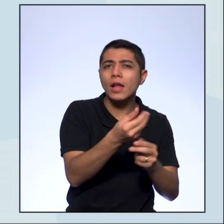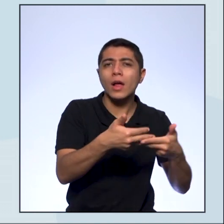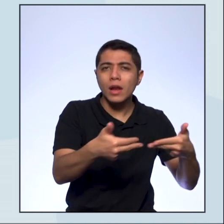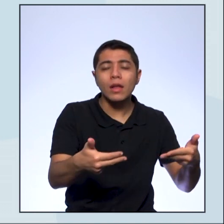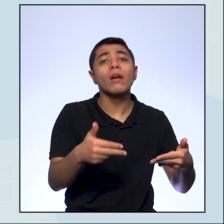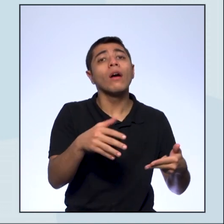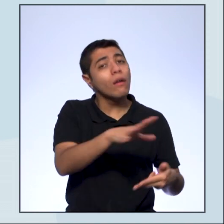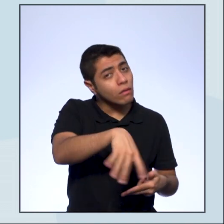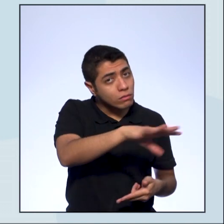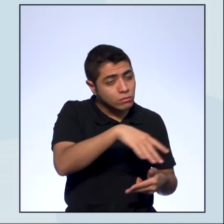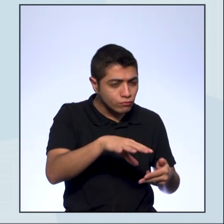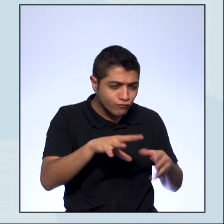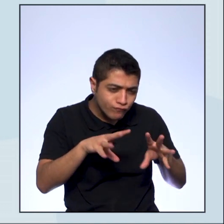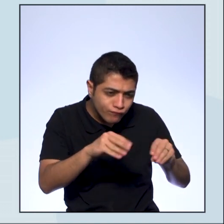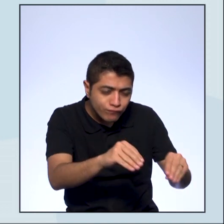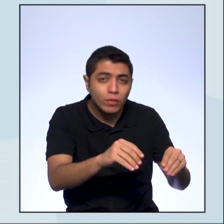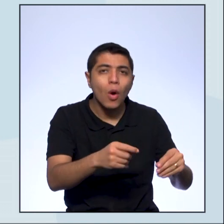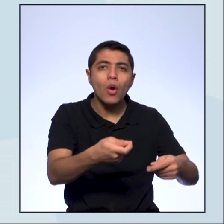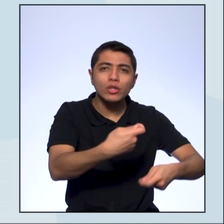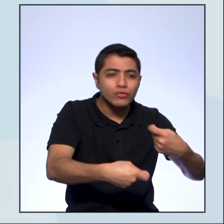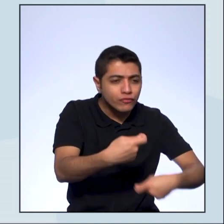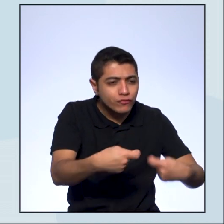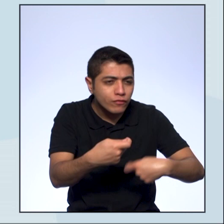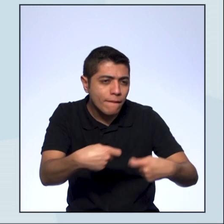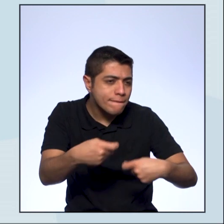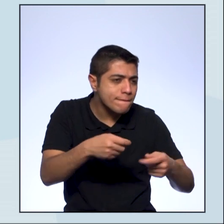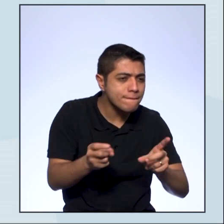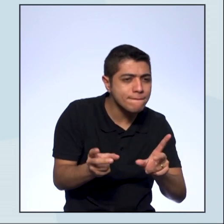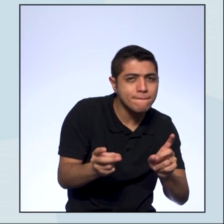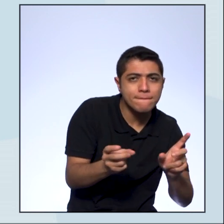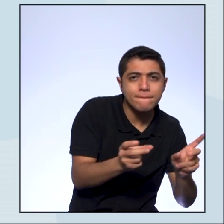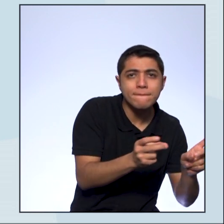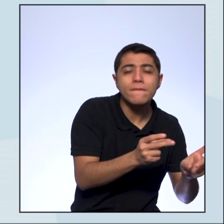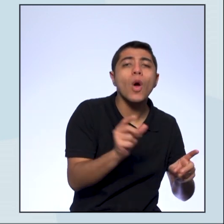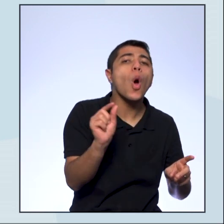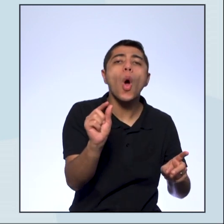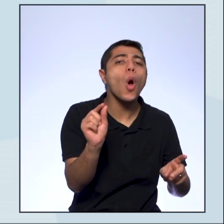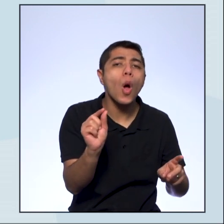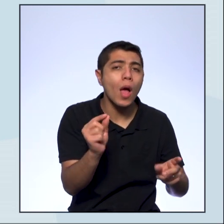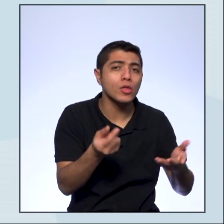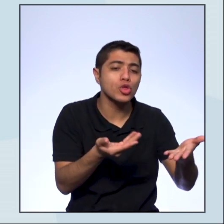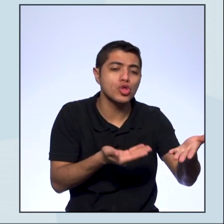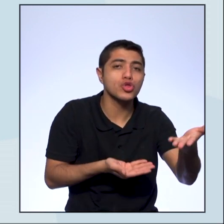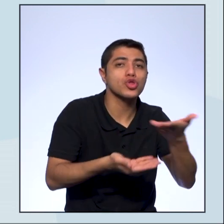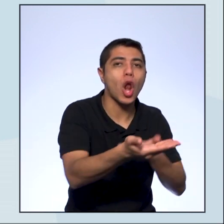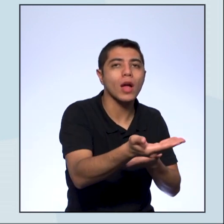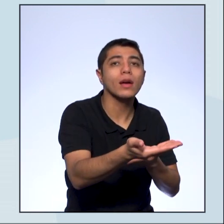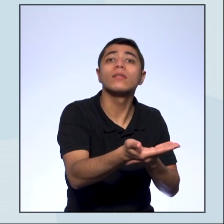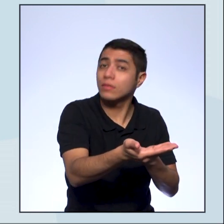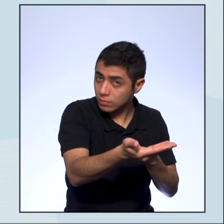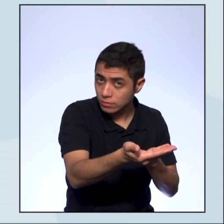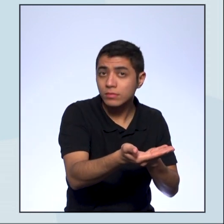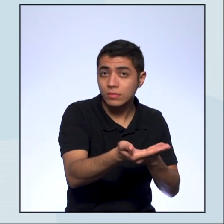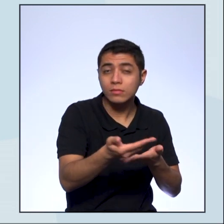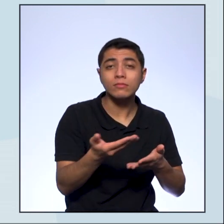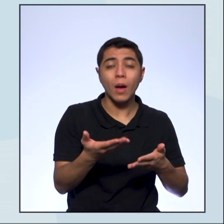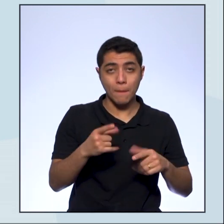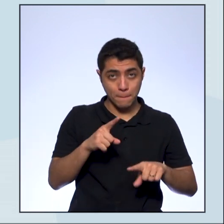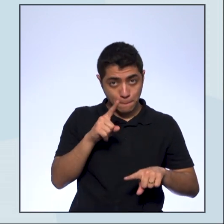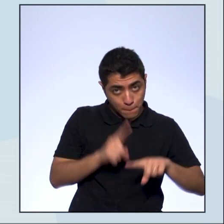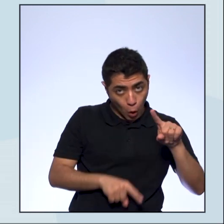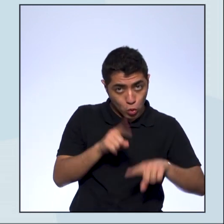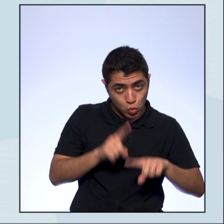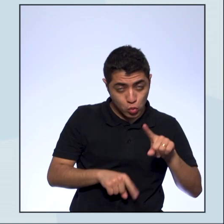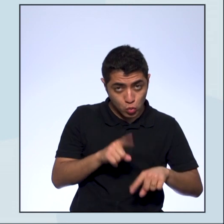de comércio, ele era feito à base de troca mesmo, trocava-se produto por produto, porque no Egito Antigo não se desenvolveu o uso